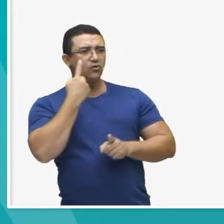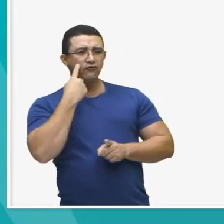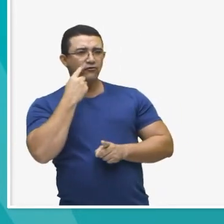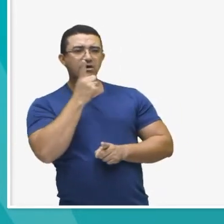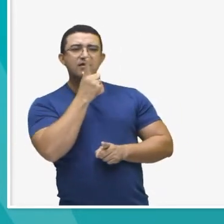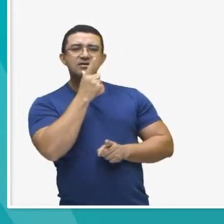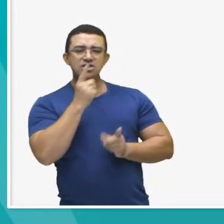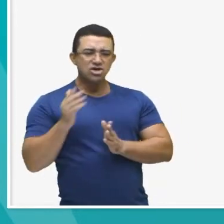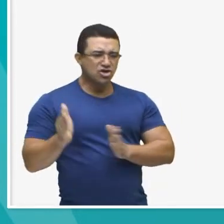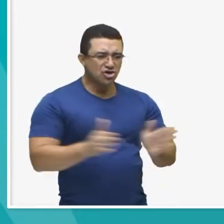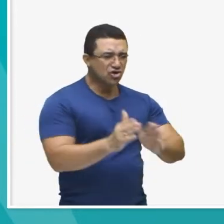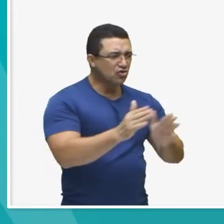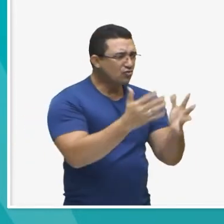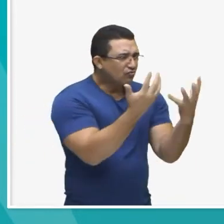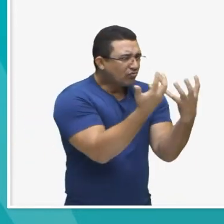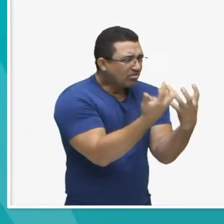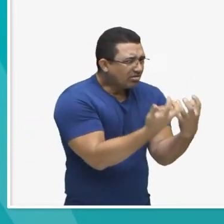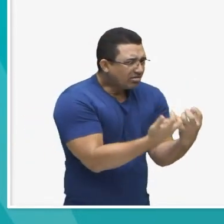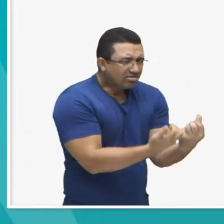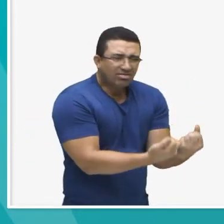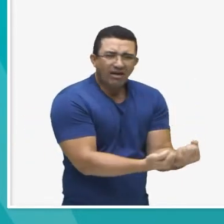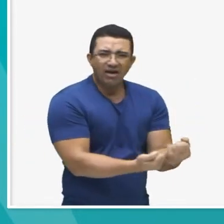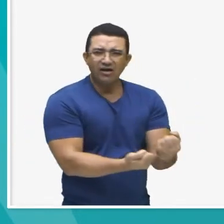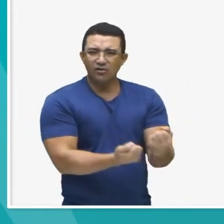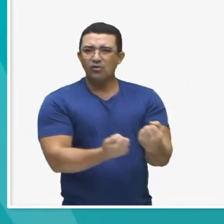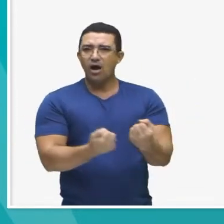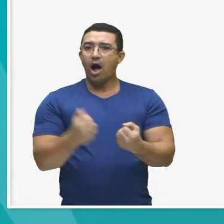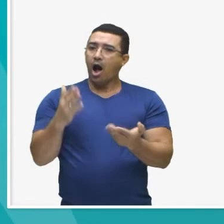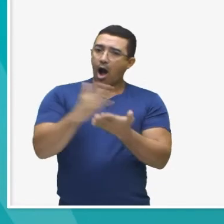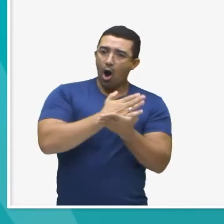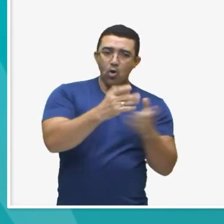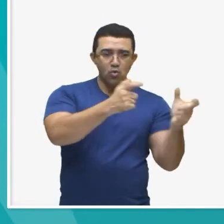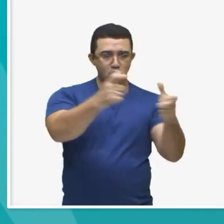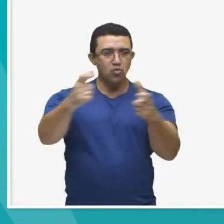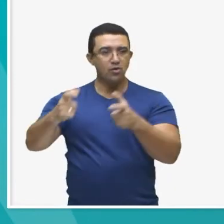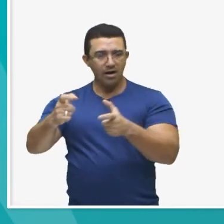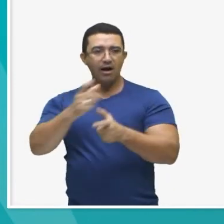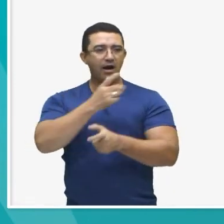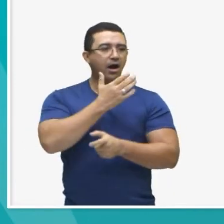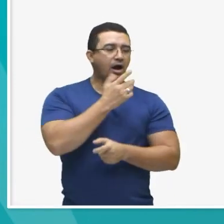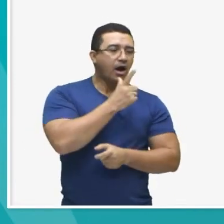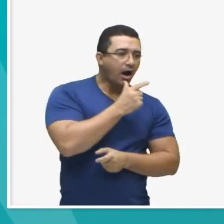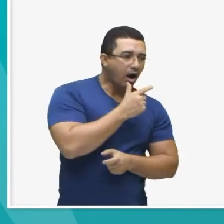secou completamente, né? E no caminho ele vai encontrando